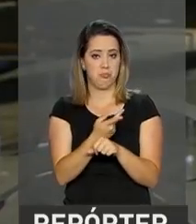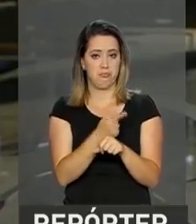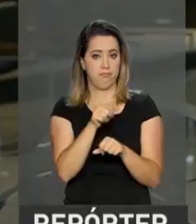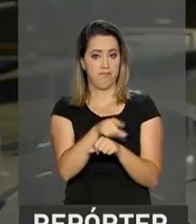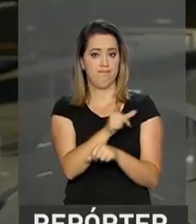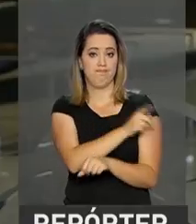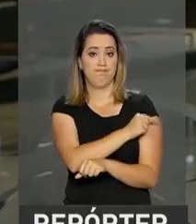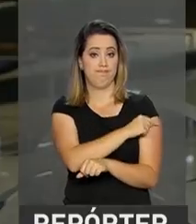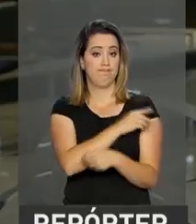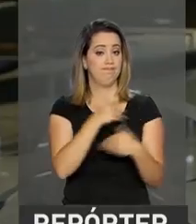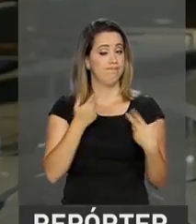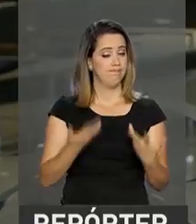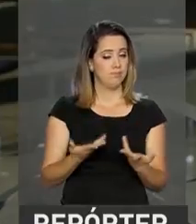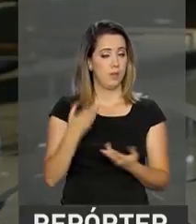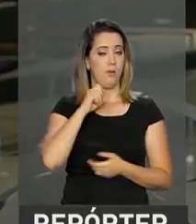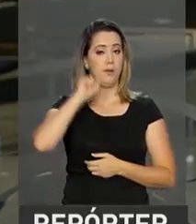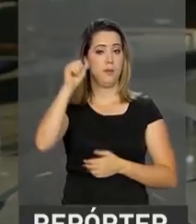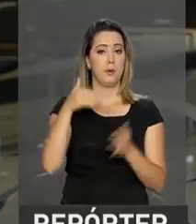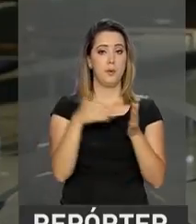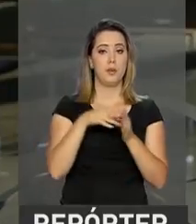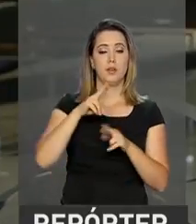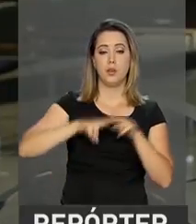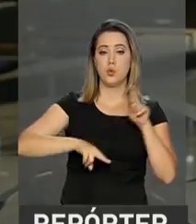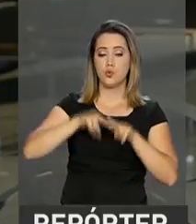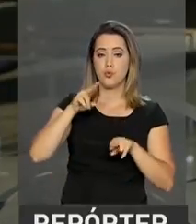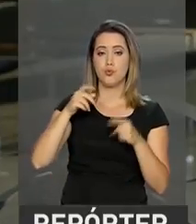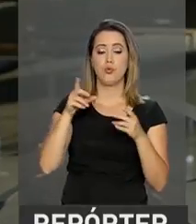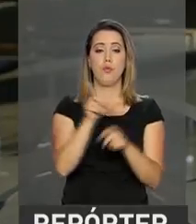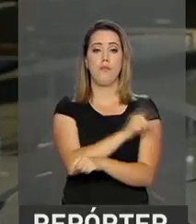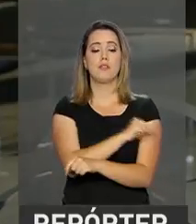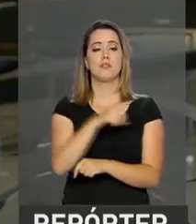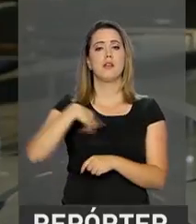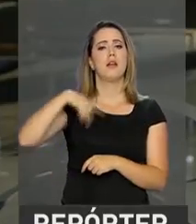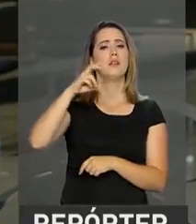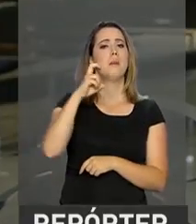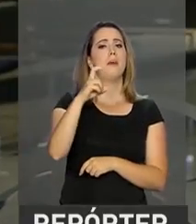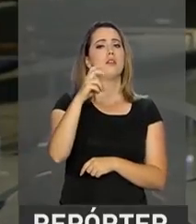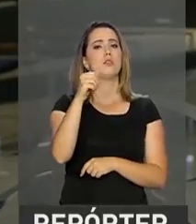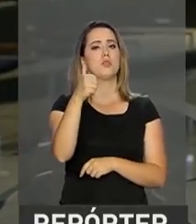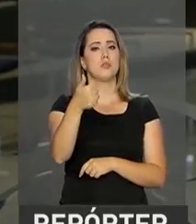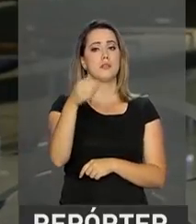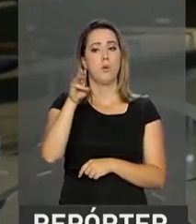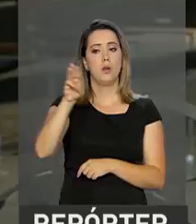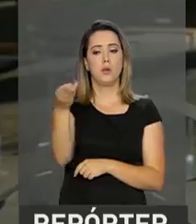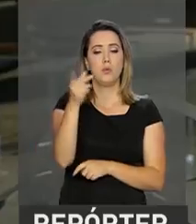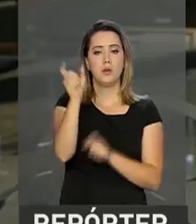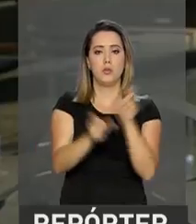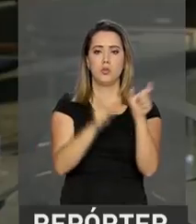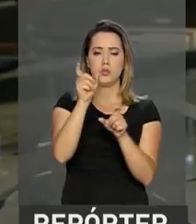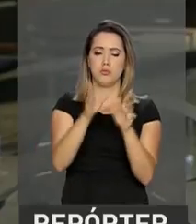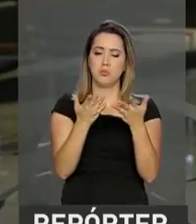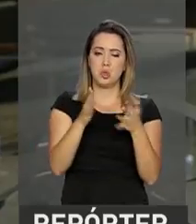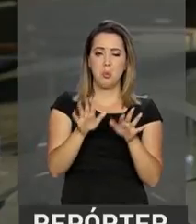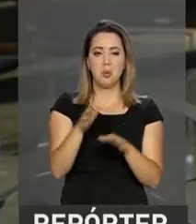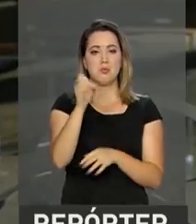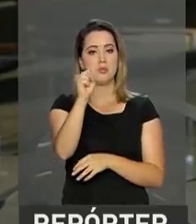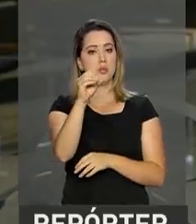abril e junho deste ano foram vacinadas 51 milhões e 800 mil pessoas uma cobertura de